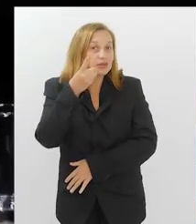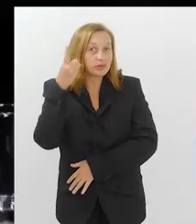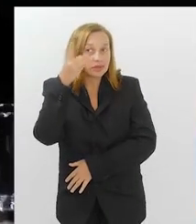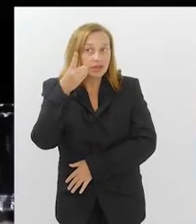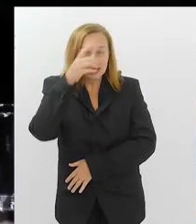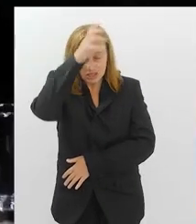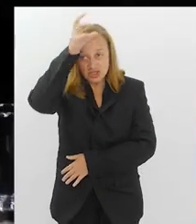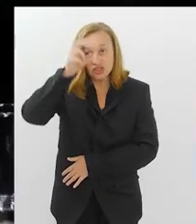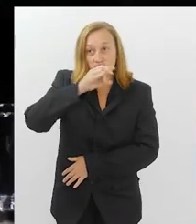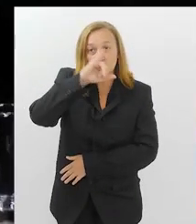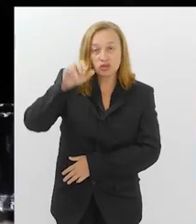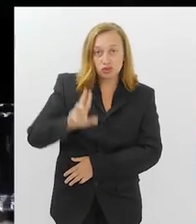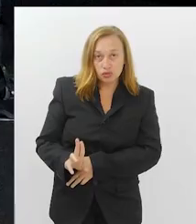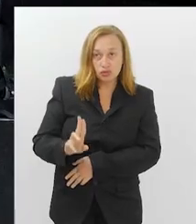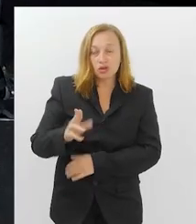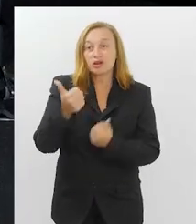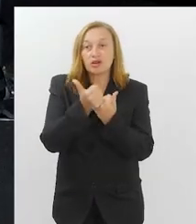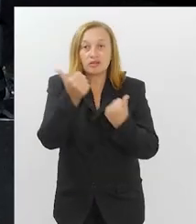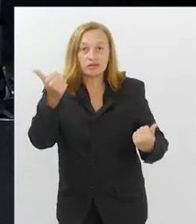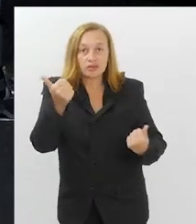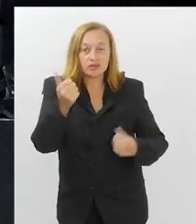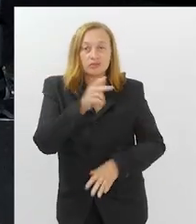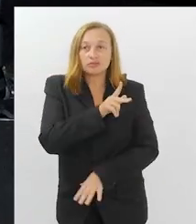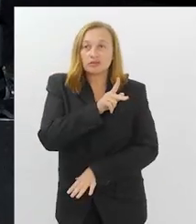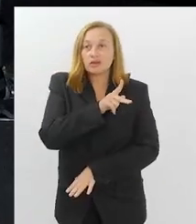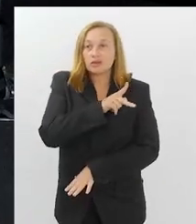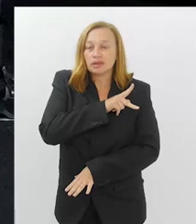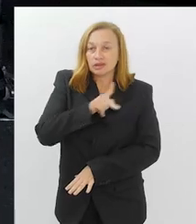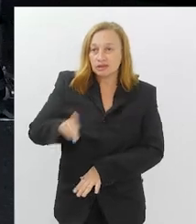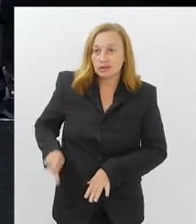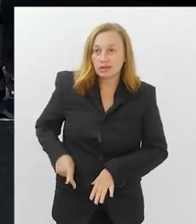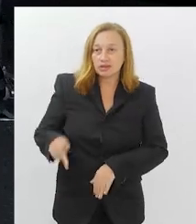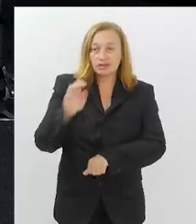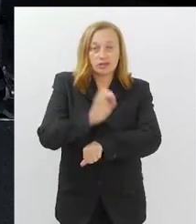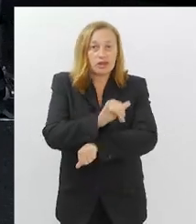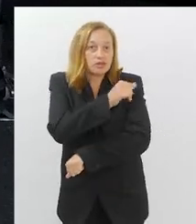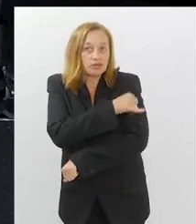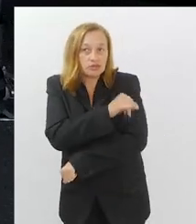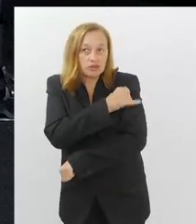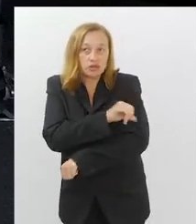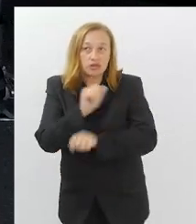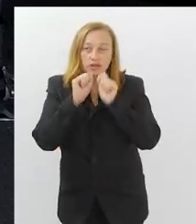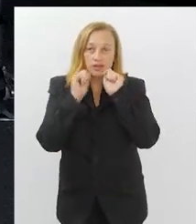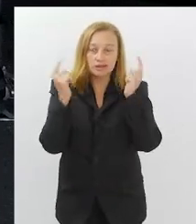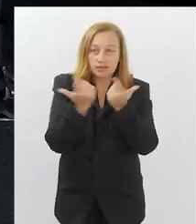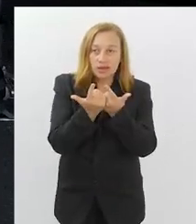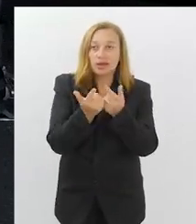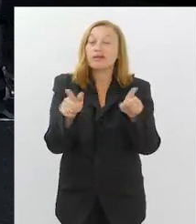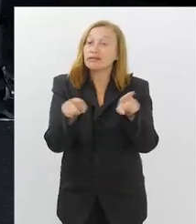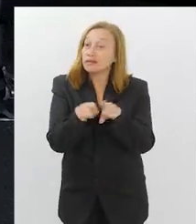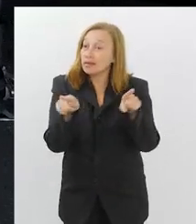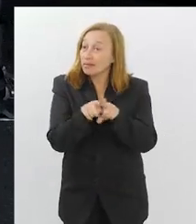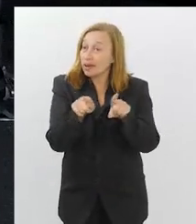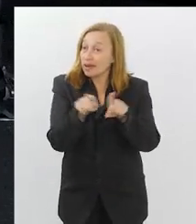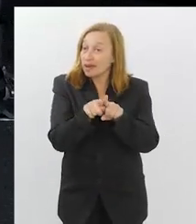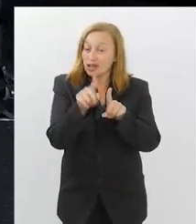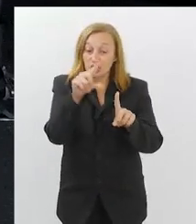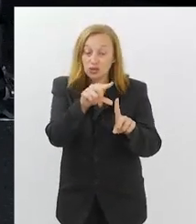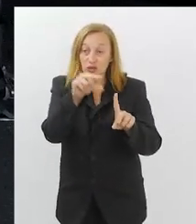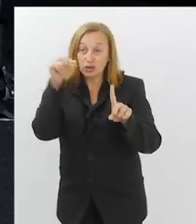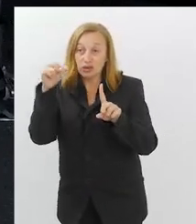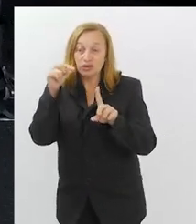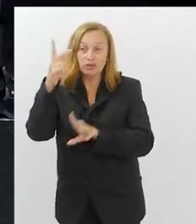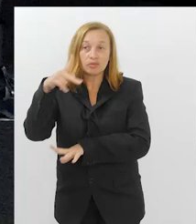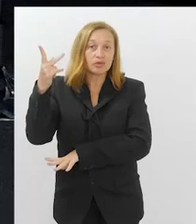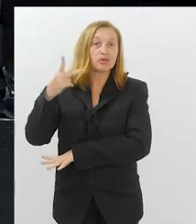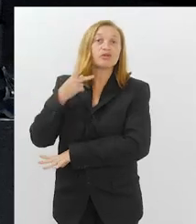Tia Ju, vice-presidenta da Assembleia Legislativa do Estado do Rio de Janeiro e também recém-eleita procuradora,